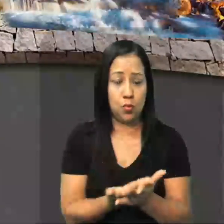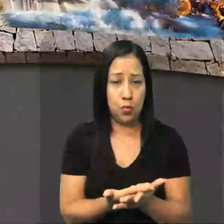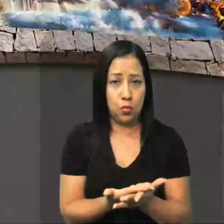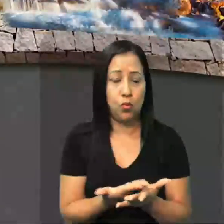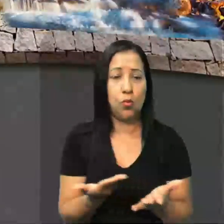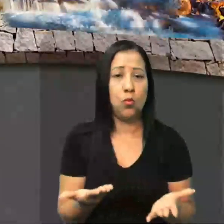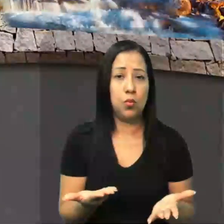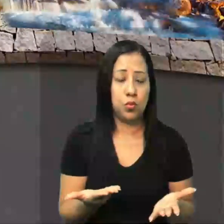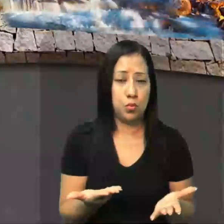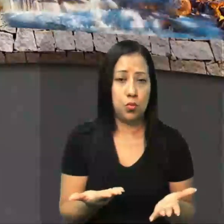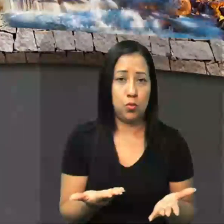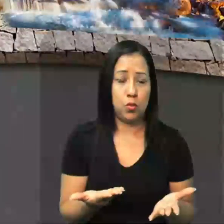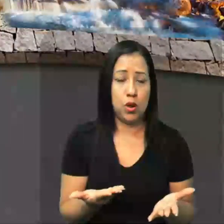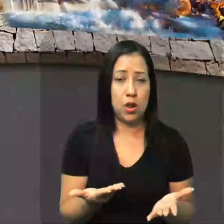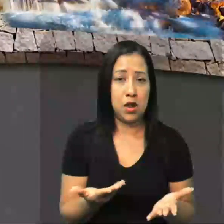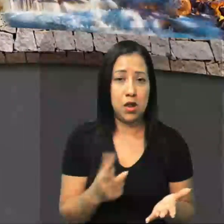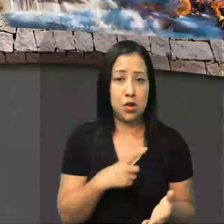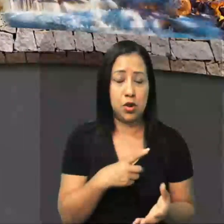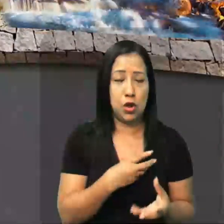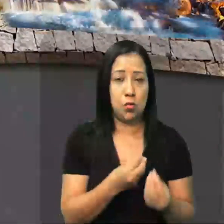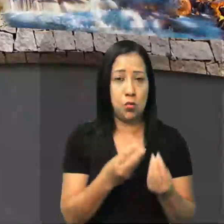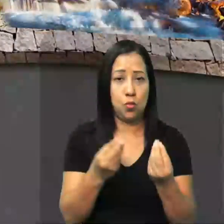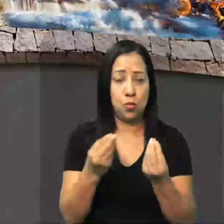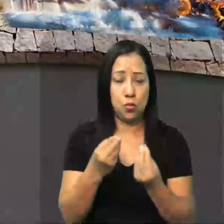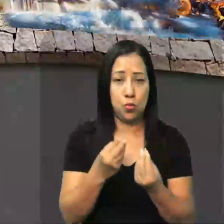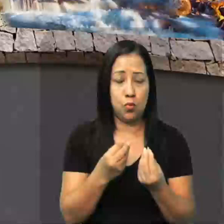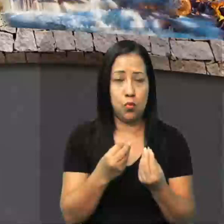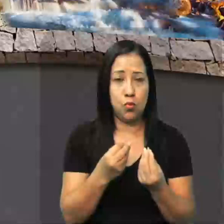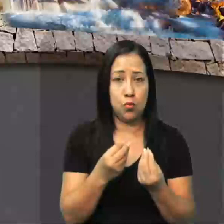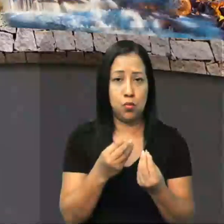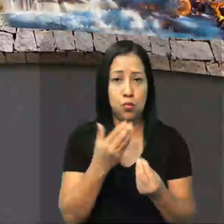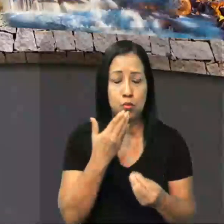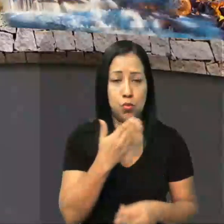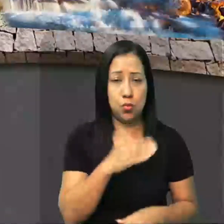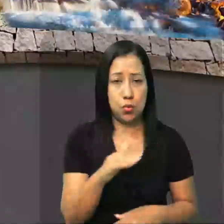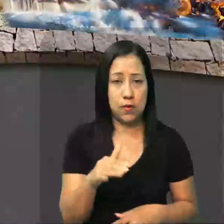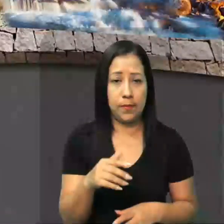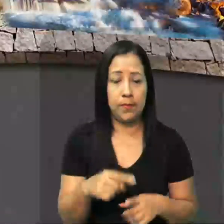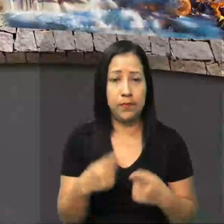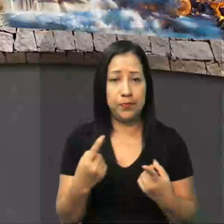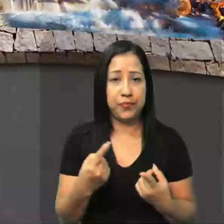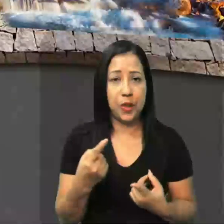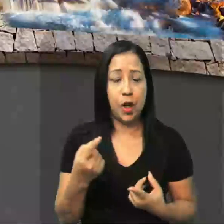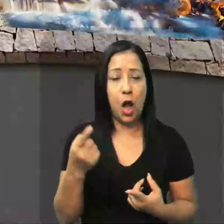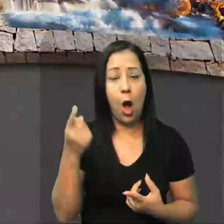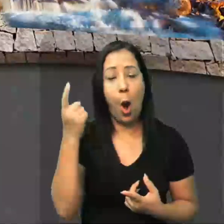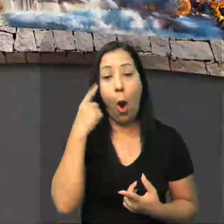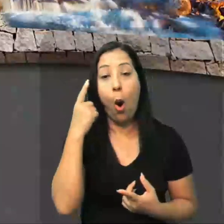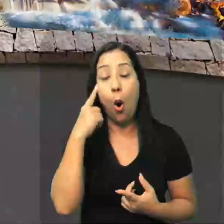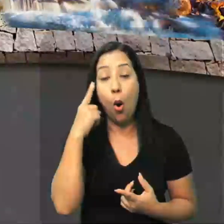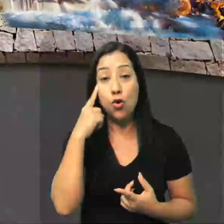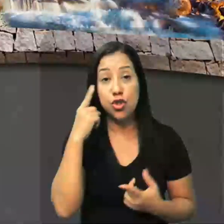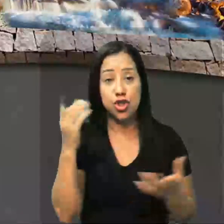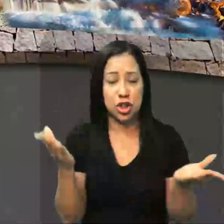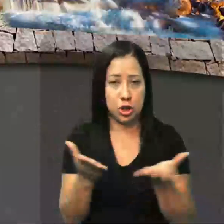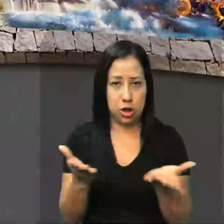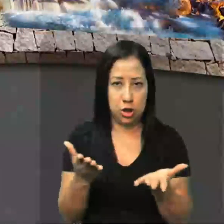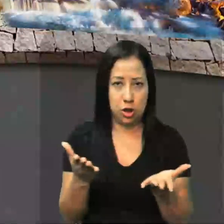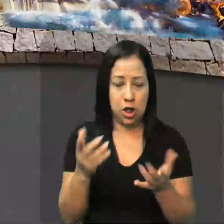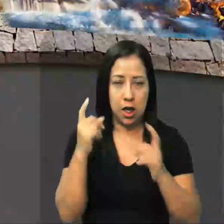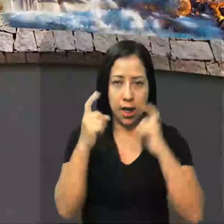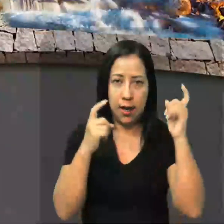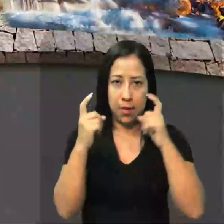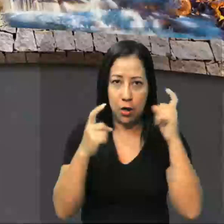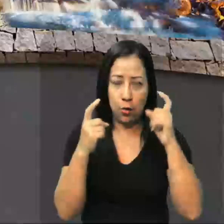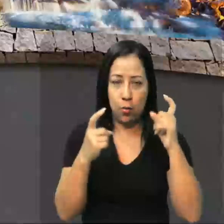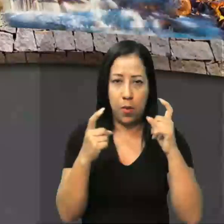Hoje em dia não. Você tem de estar preocupado com o quê? A longo prazo, com a previdência social. Com a